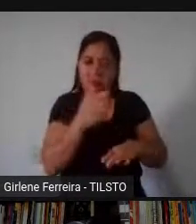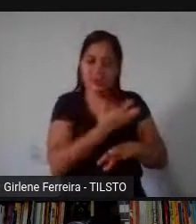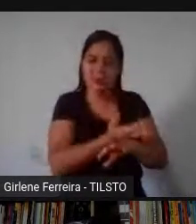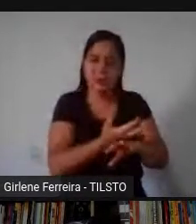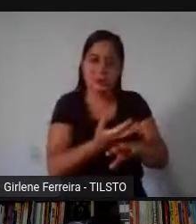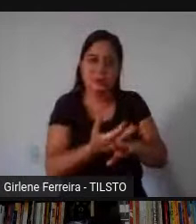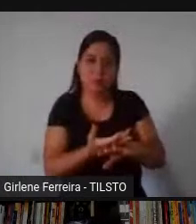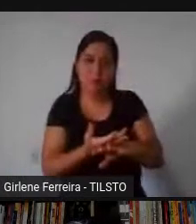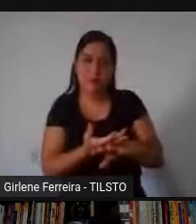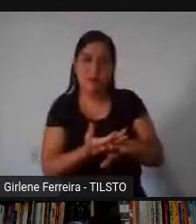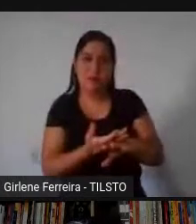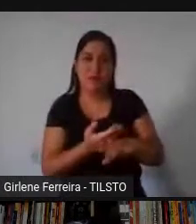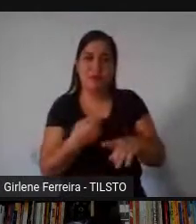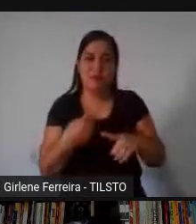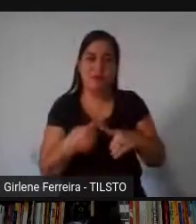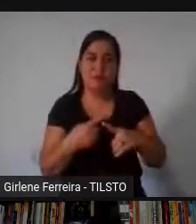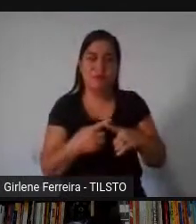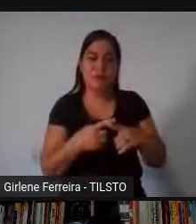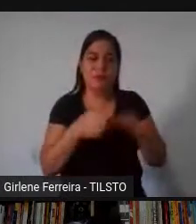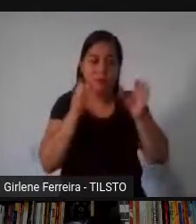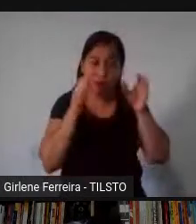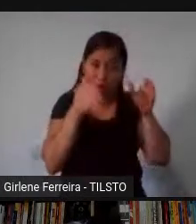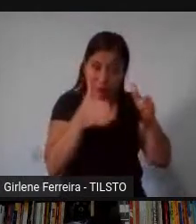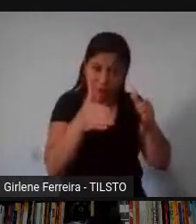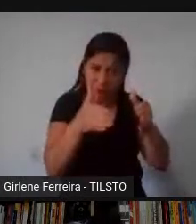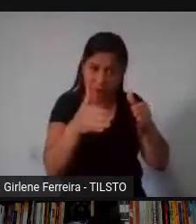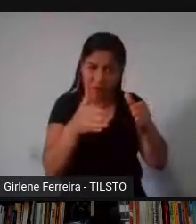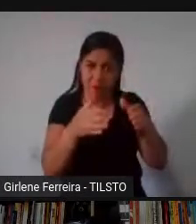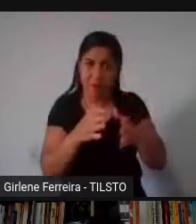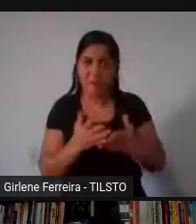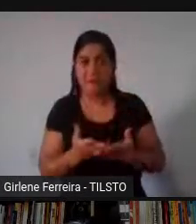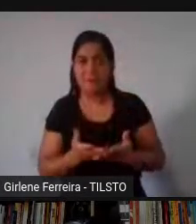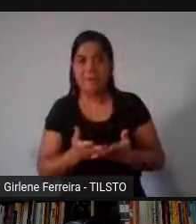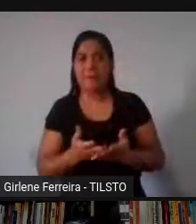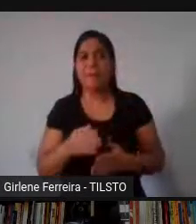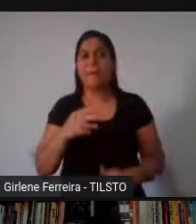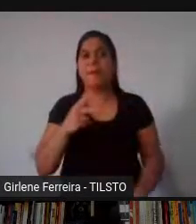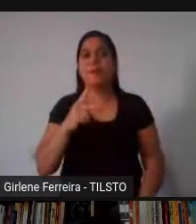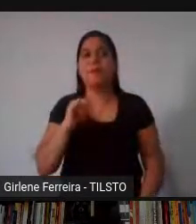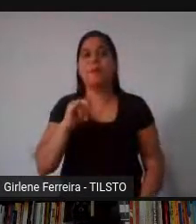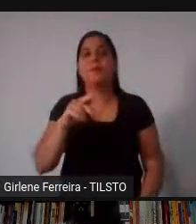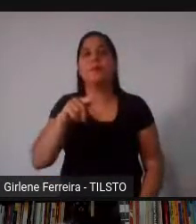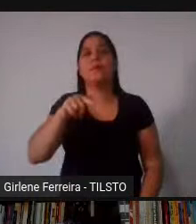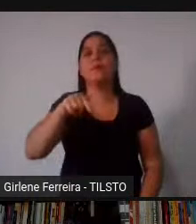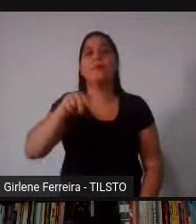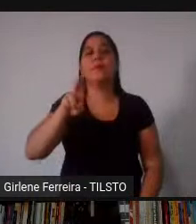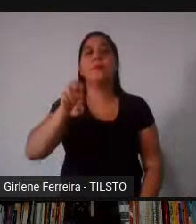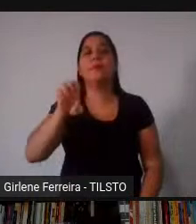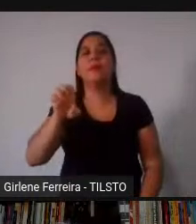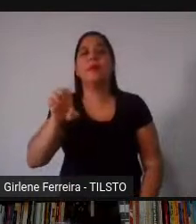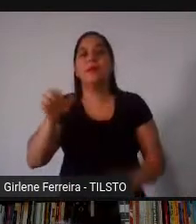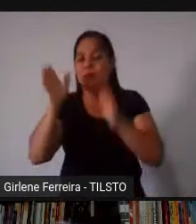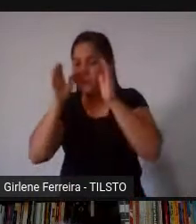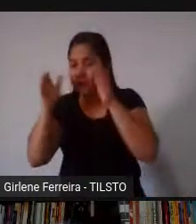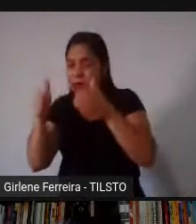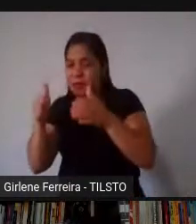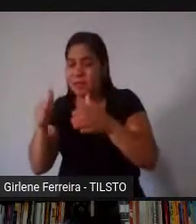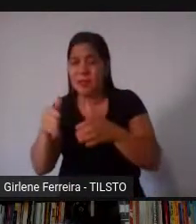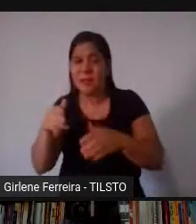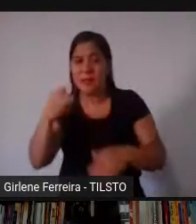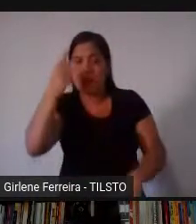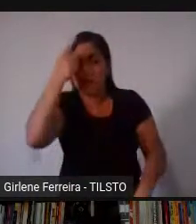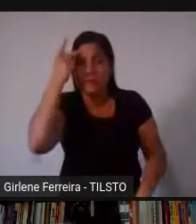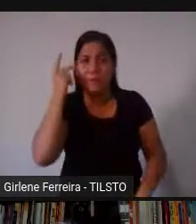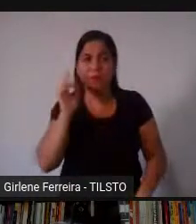é um volume muito grande de coisas. Então, o PICME me fez focar nessa base que muitos dos meus colegas só fizeram para passar no